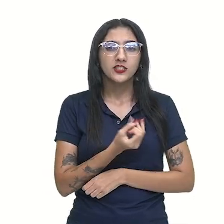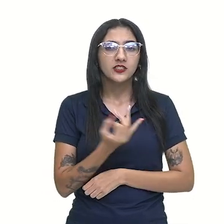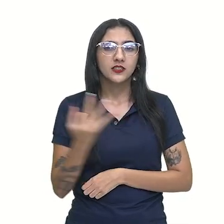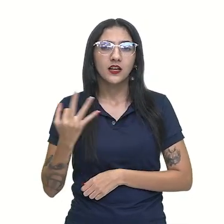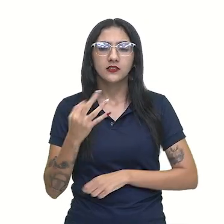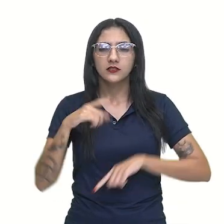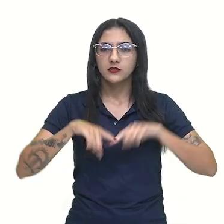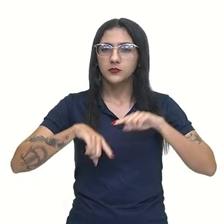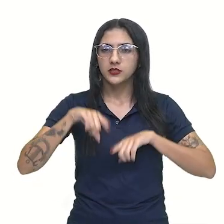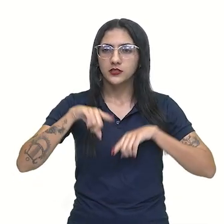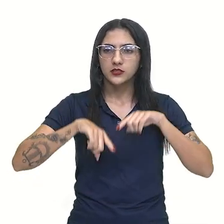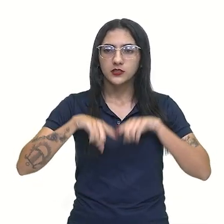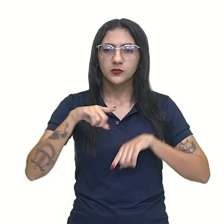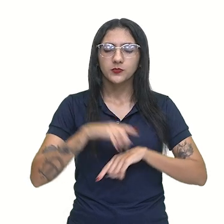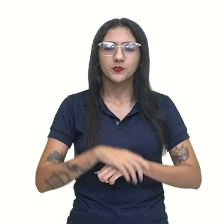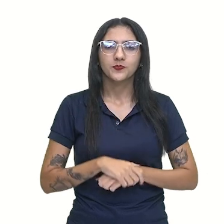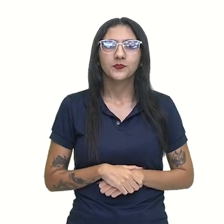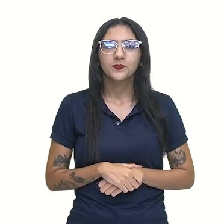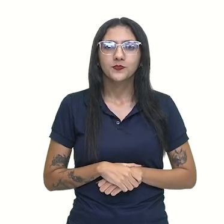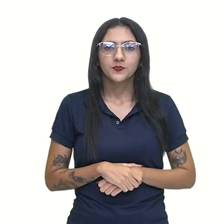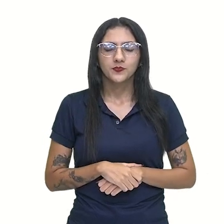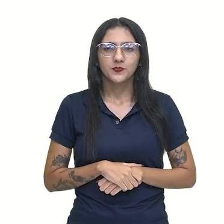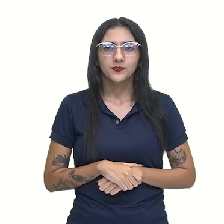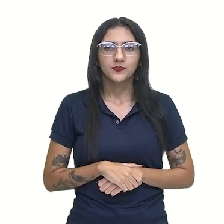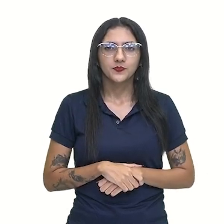unidades. Ok?